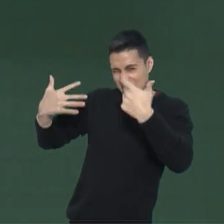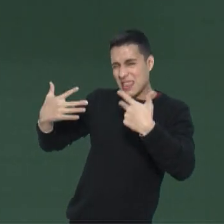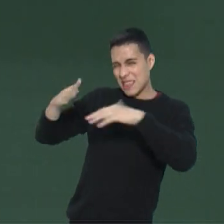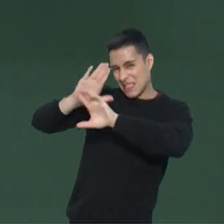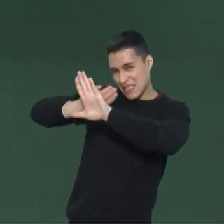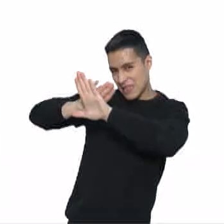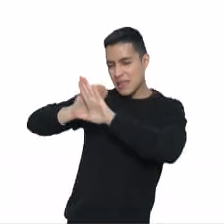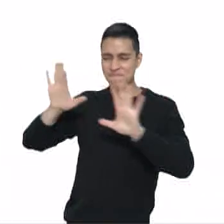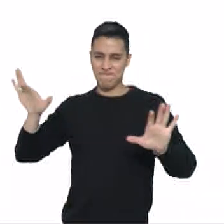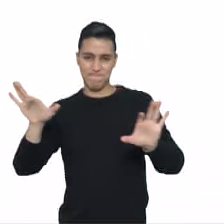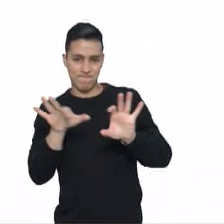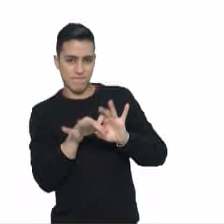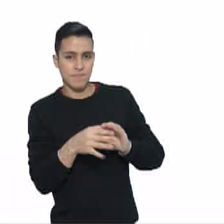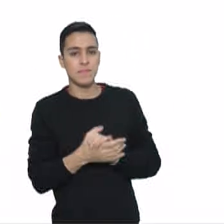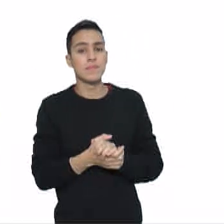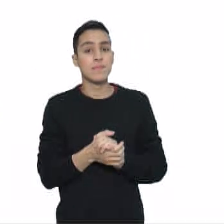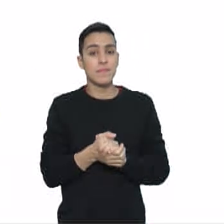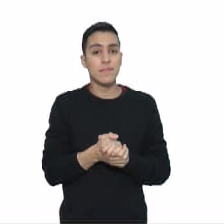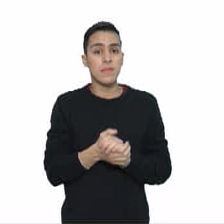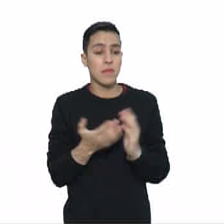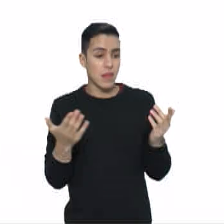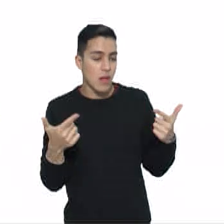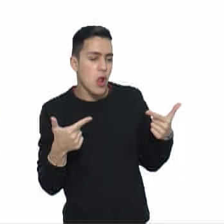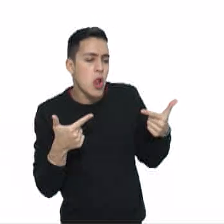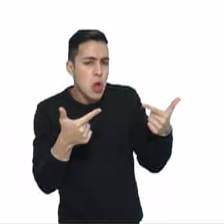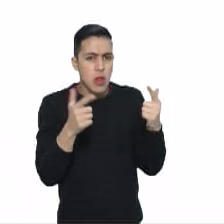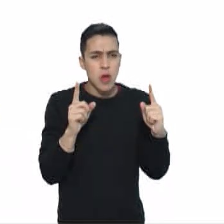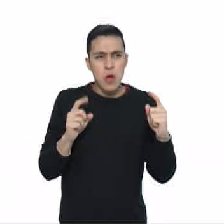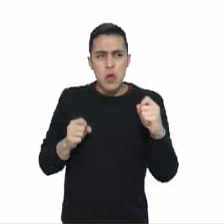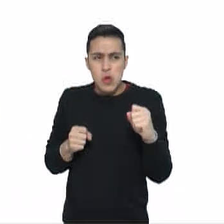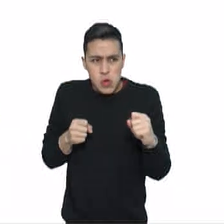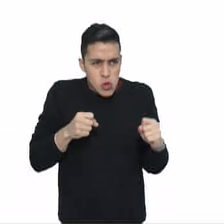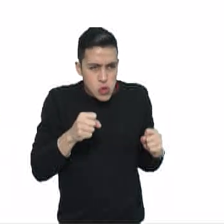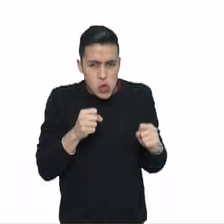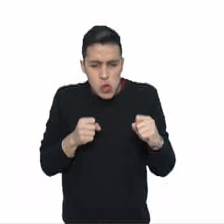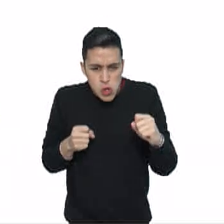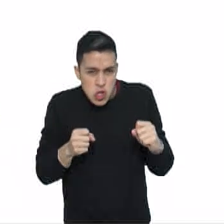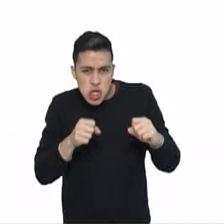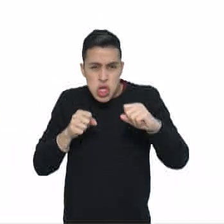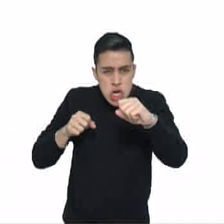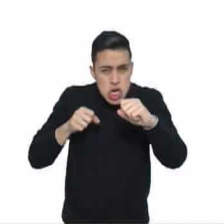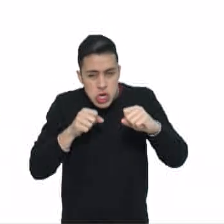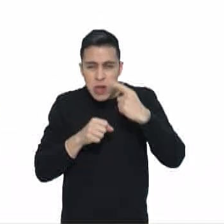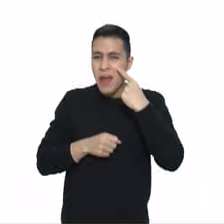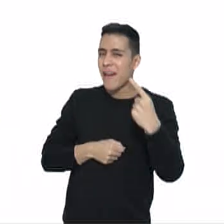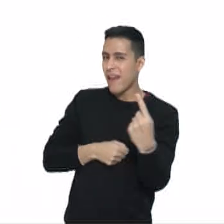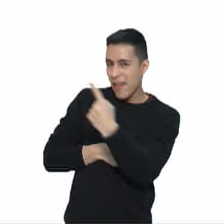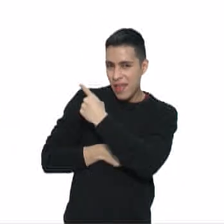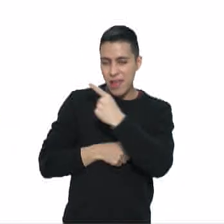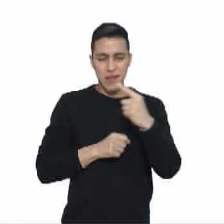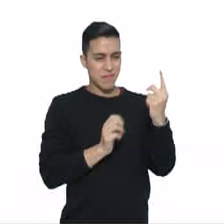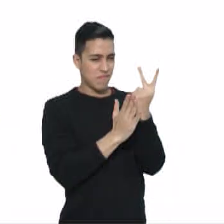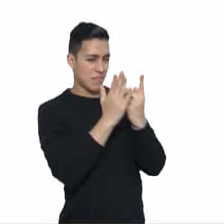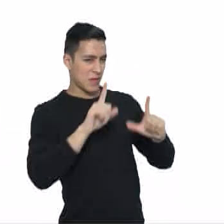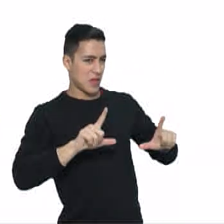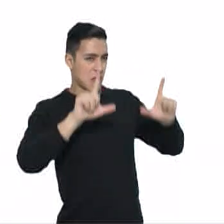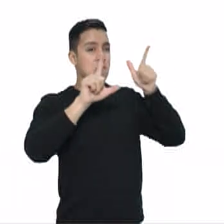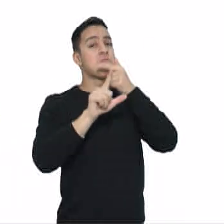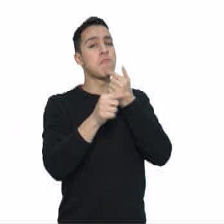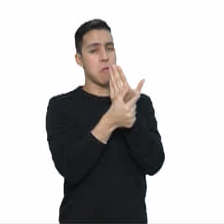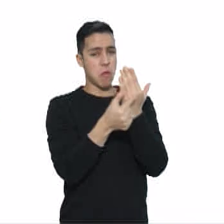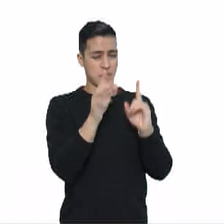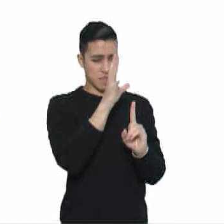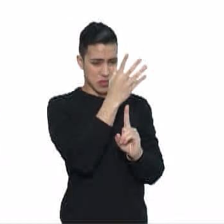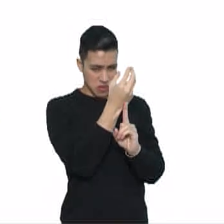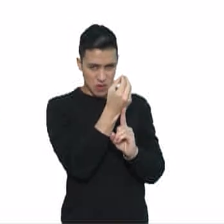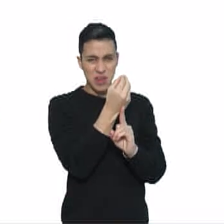de gladiadores, pessoal, ocorriam dessa forma, né, mais ou menos como está representada aqui, pela obra de Jean-Léon Gérôme, que